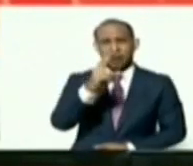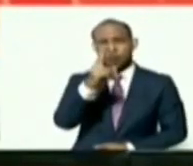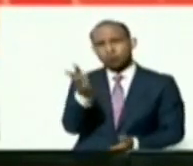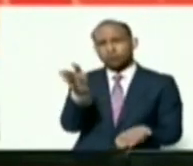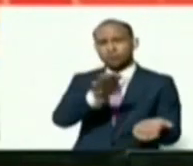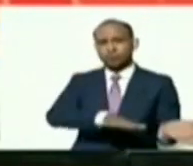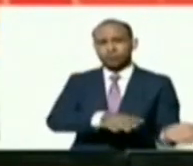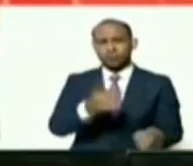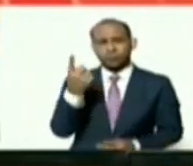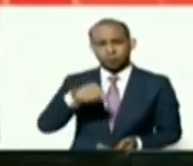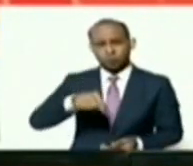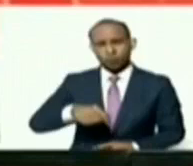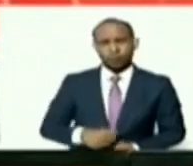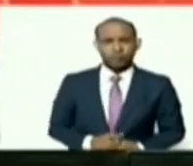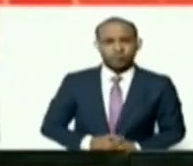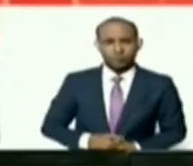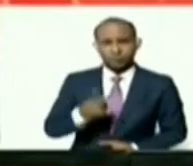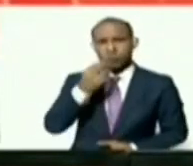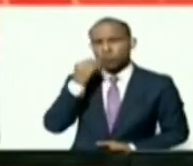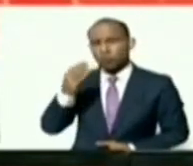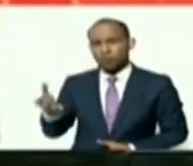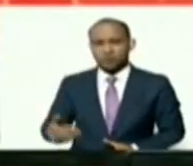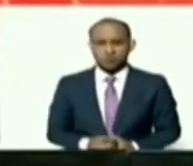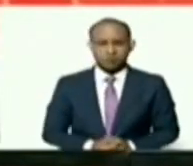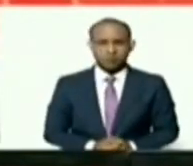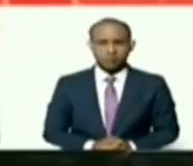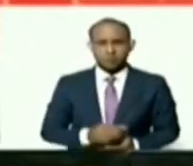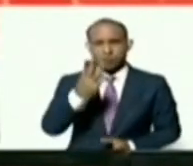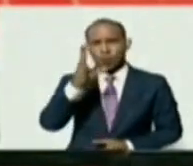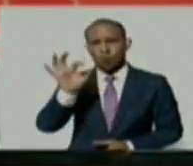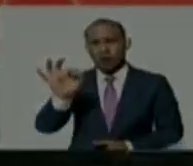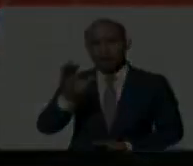que possuem 90 porcento das vacinas então a prevenção é fundamental